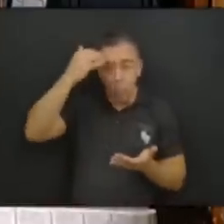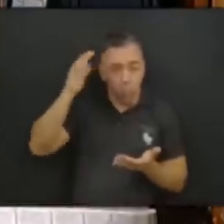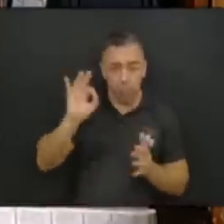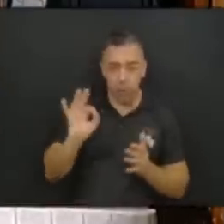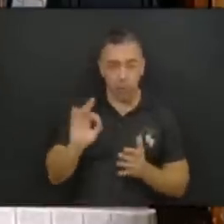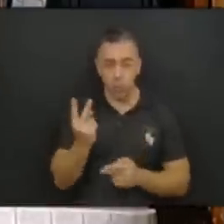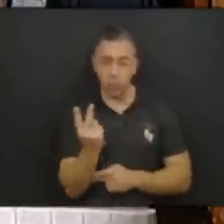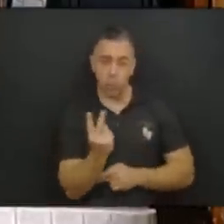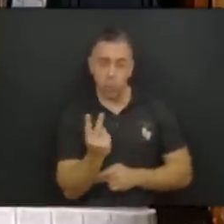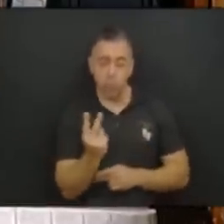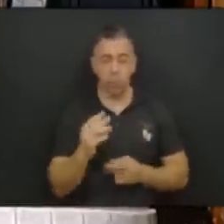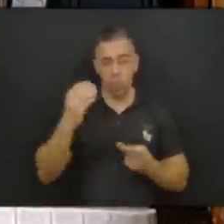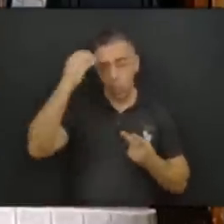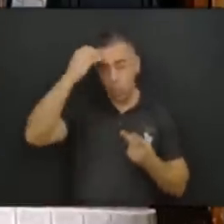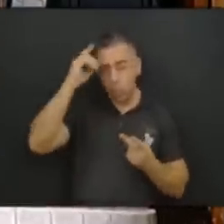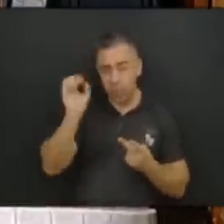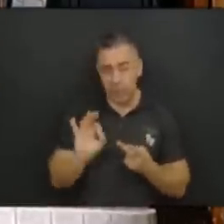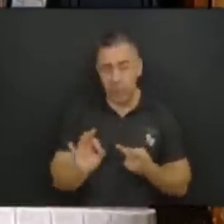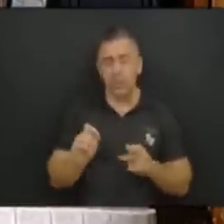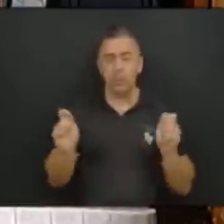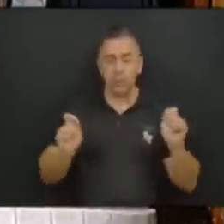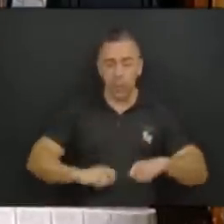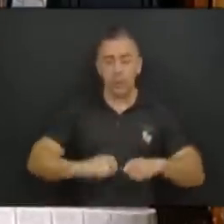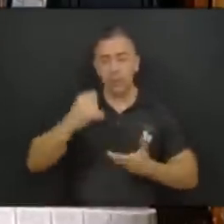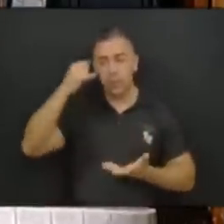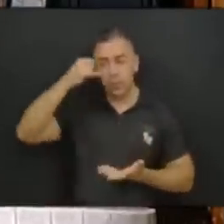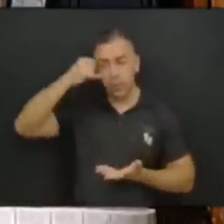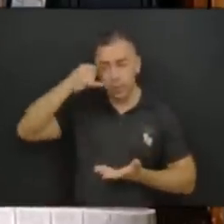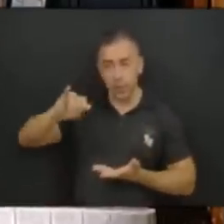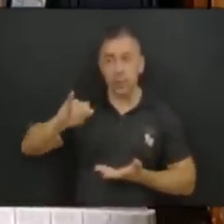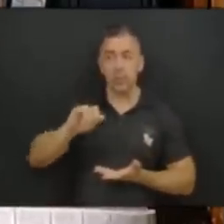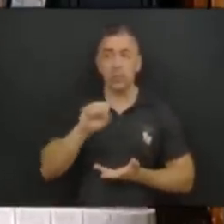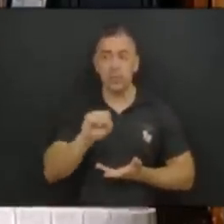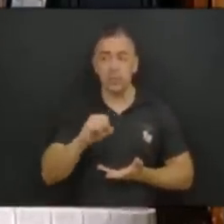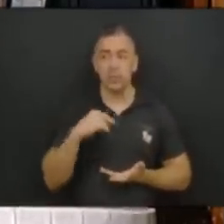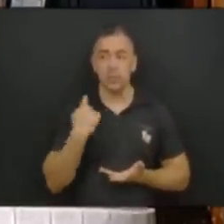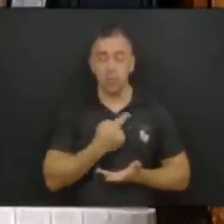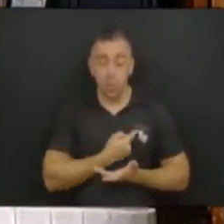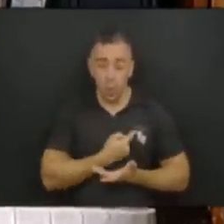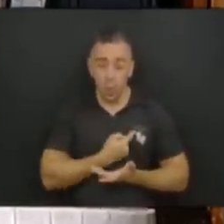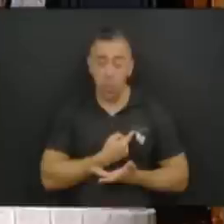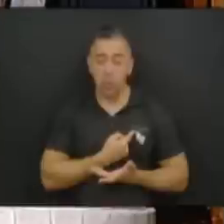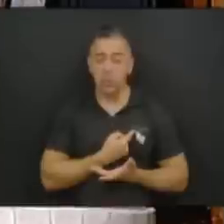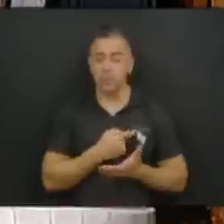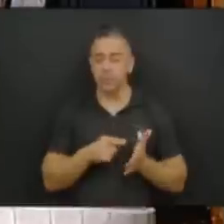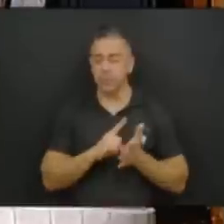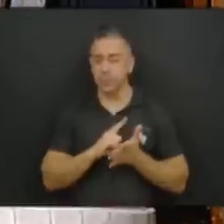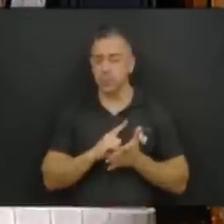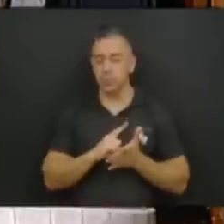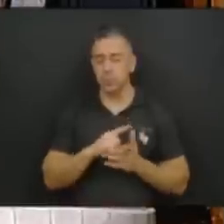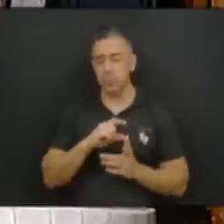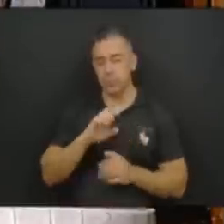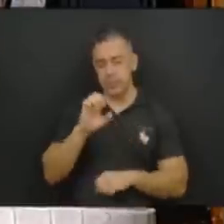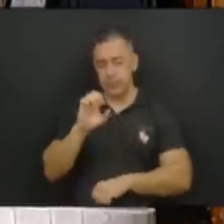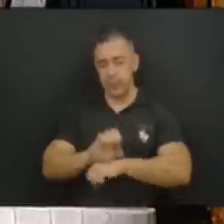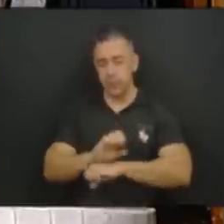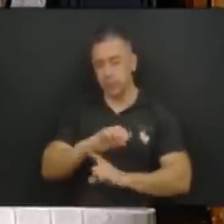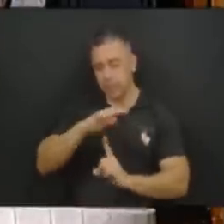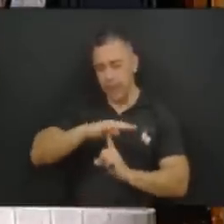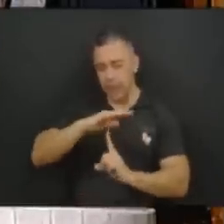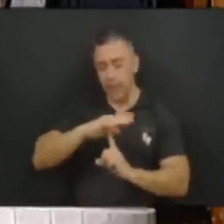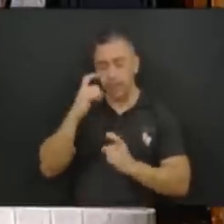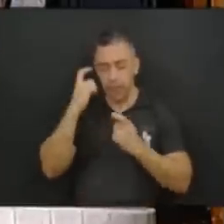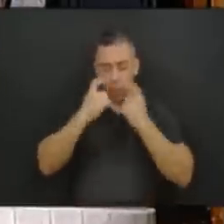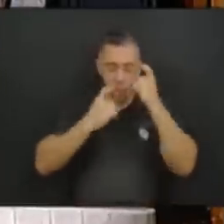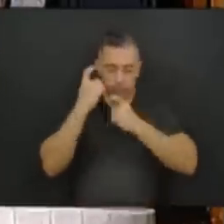ninguém mas poderia ter sido evitado se nós tivéssemos como estado do Paraná nos